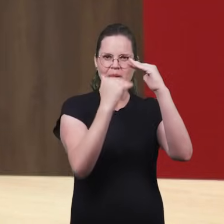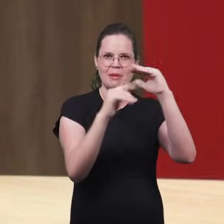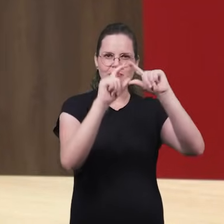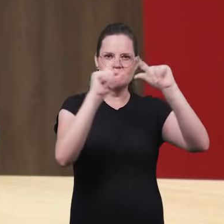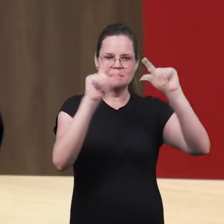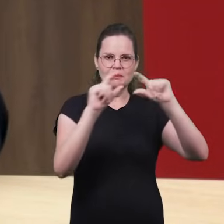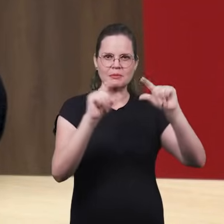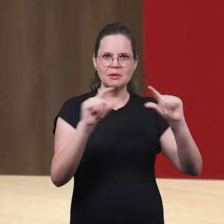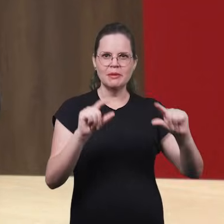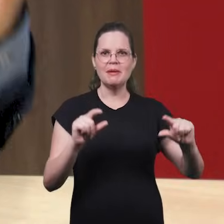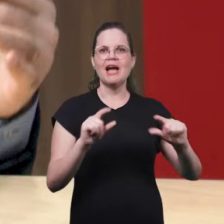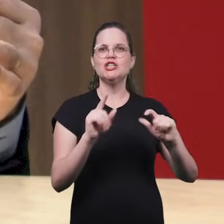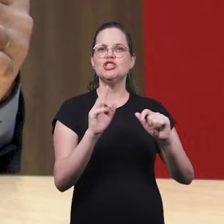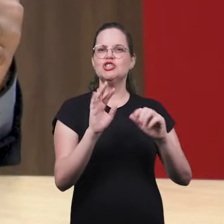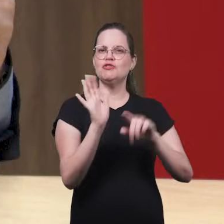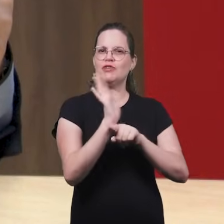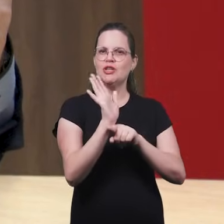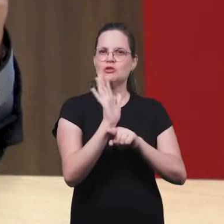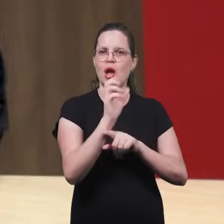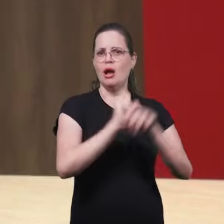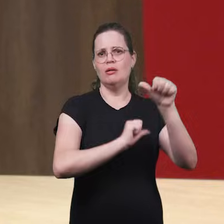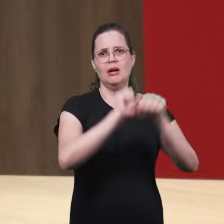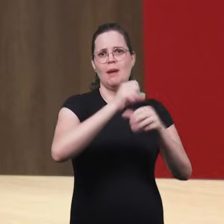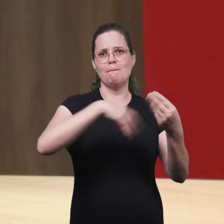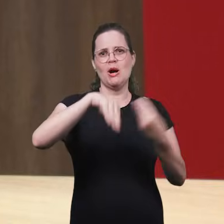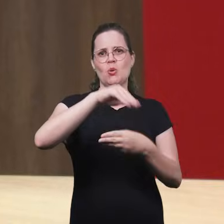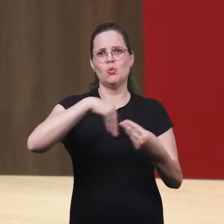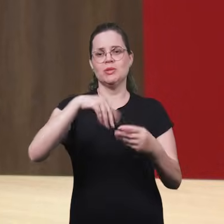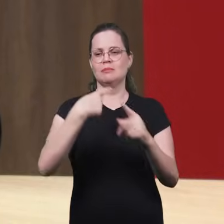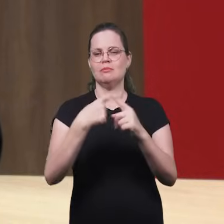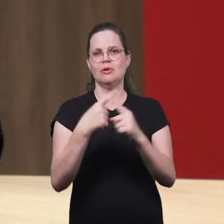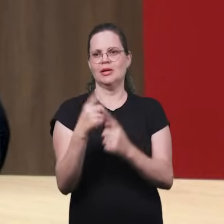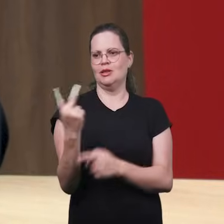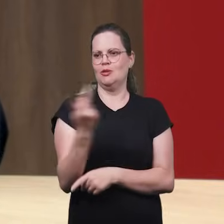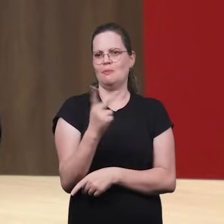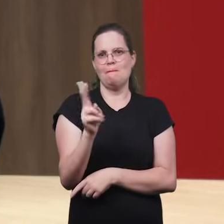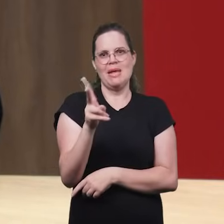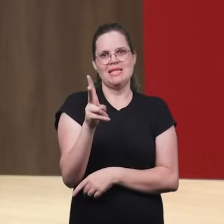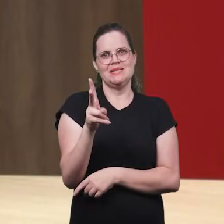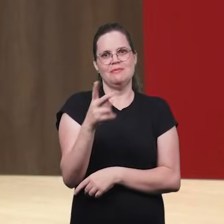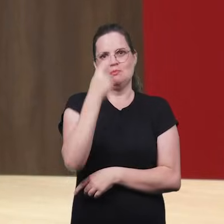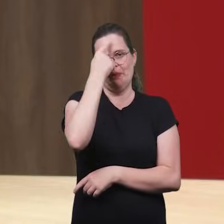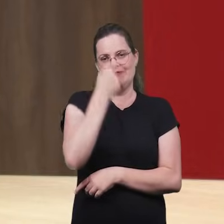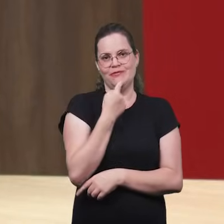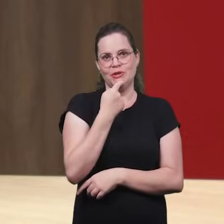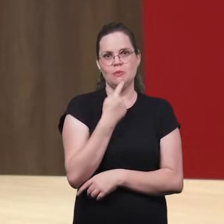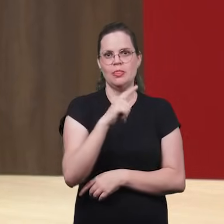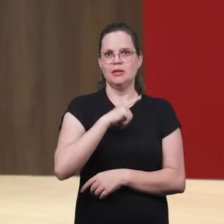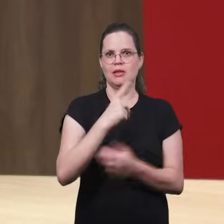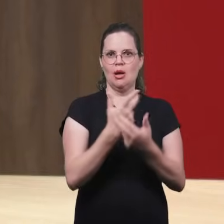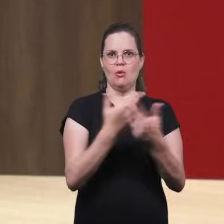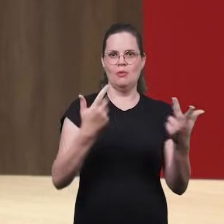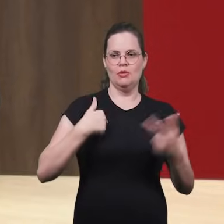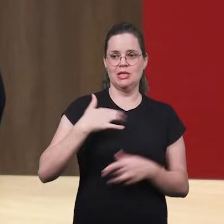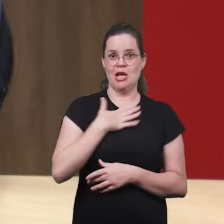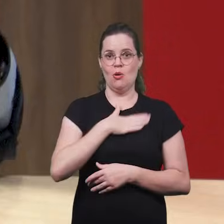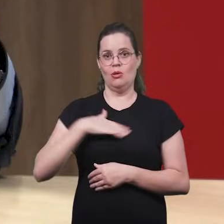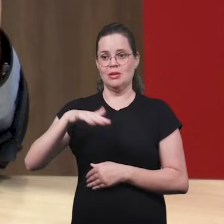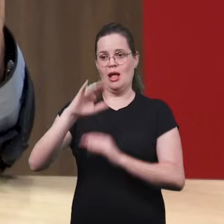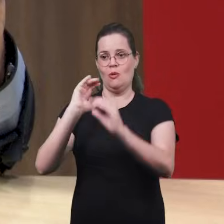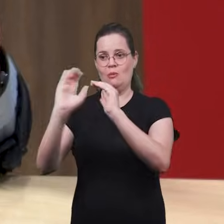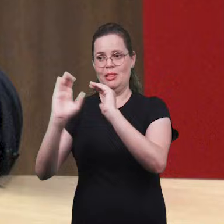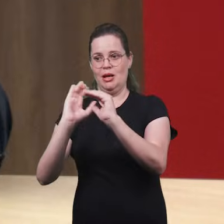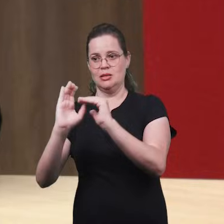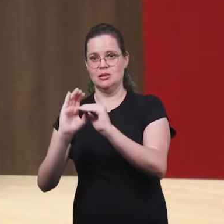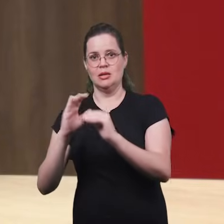sim, é uma bagunça, porque é a mesma assinatura. Então, assim, tem coisas que eu gosto